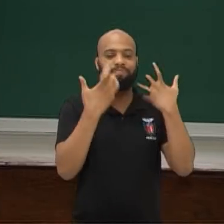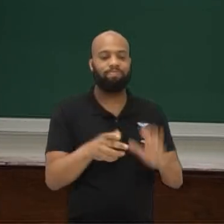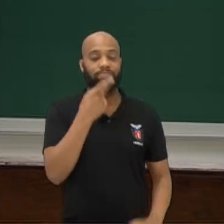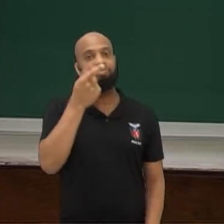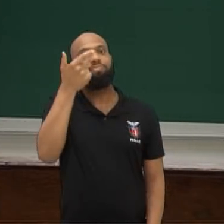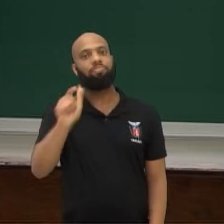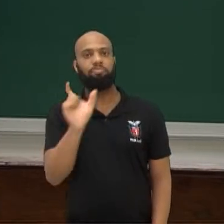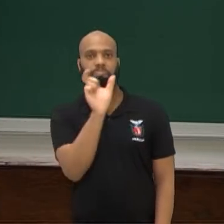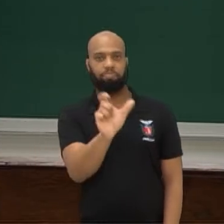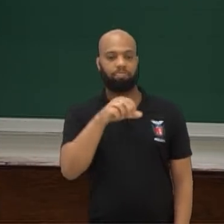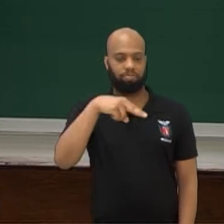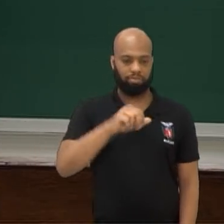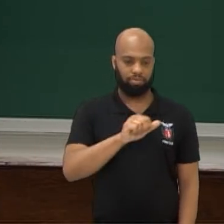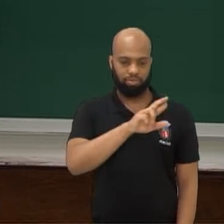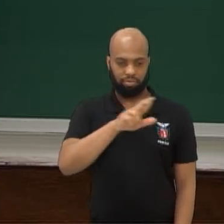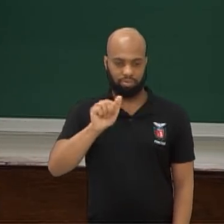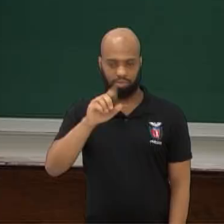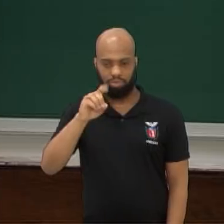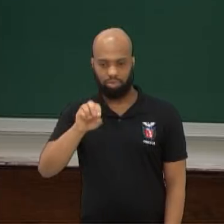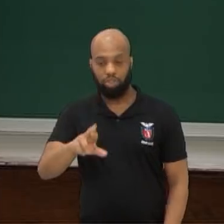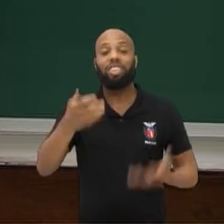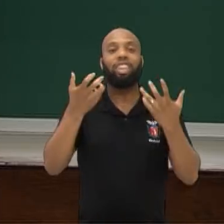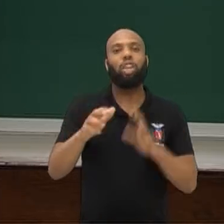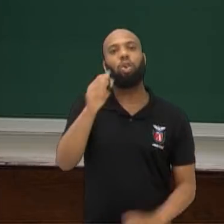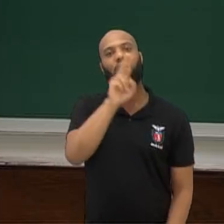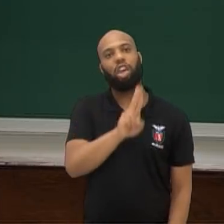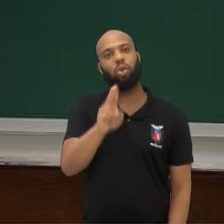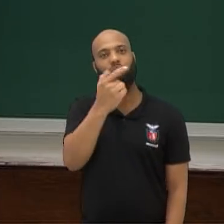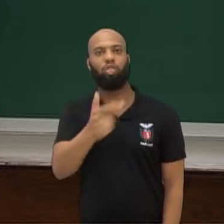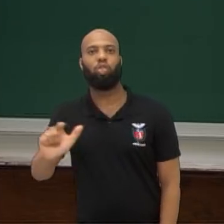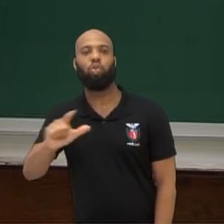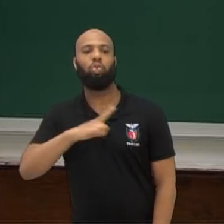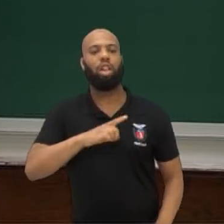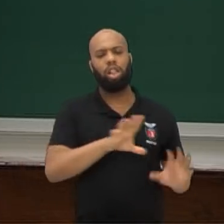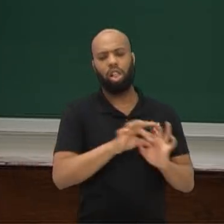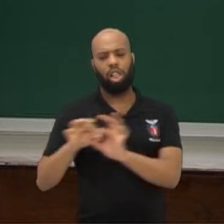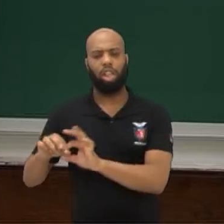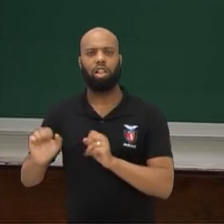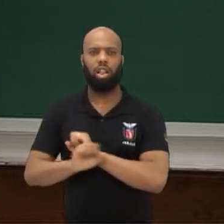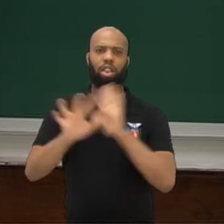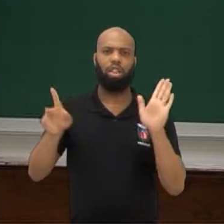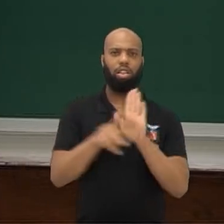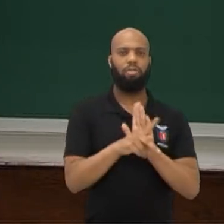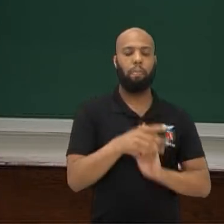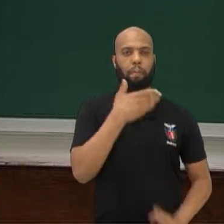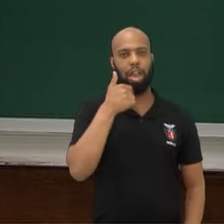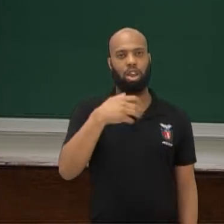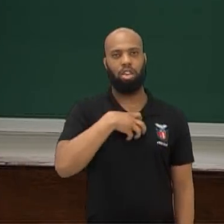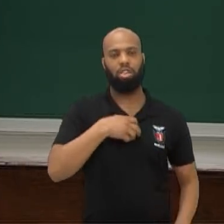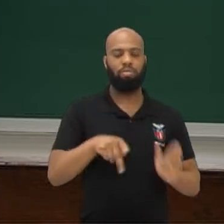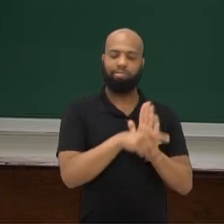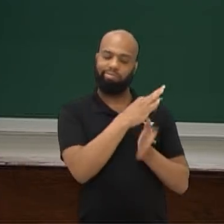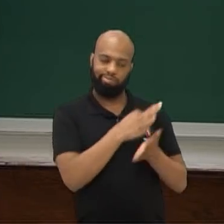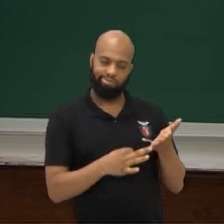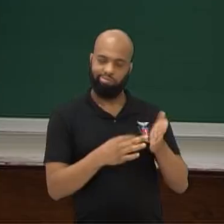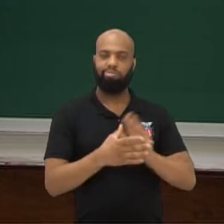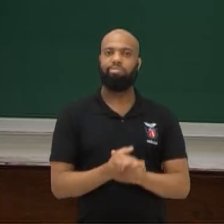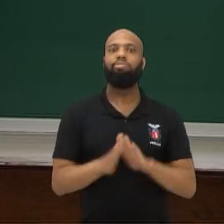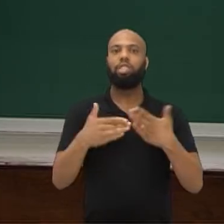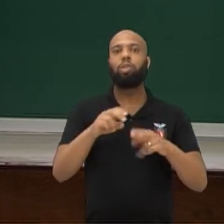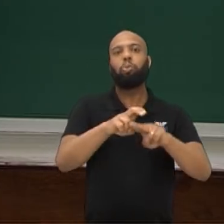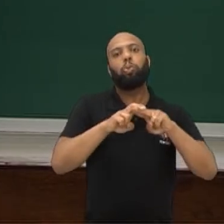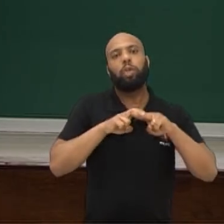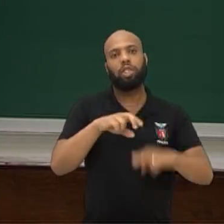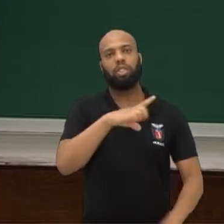repetir a palavra narrador novamente, atribuindo maior coesão textual para essa frase, para esse enunciado, né?